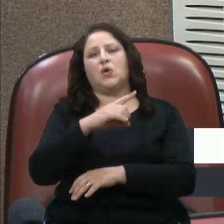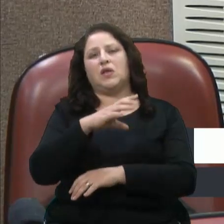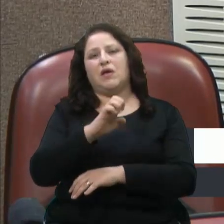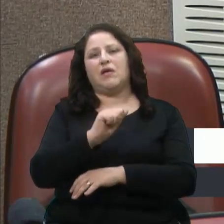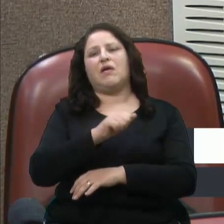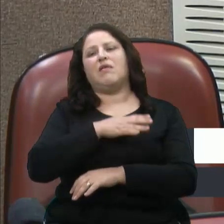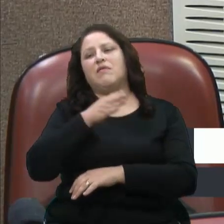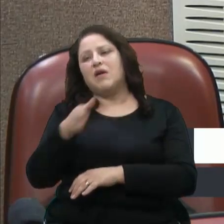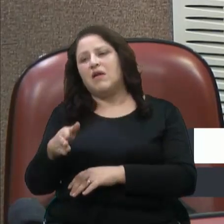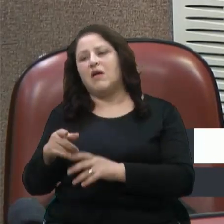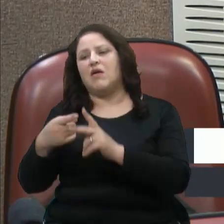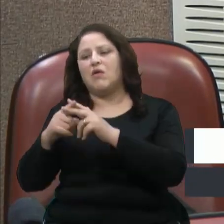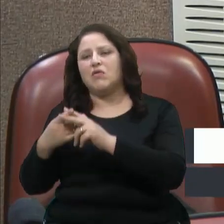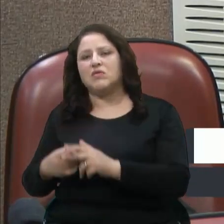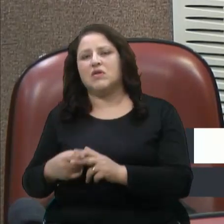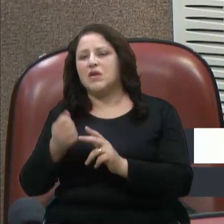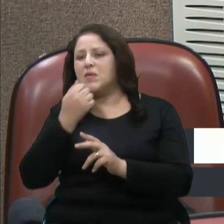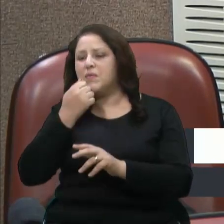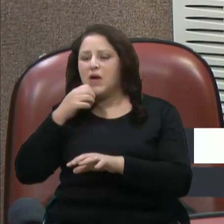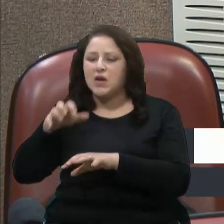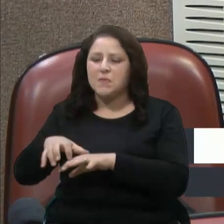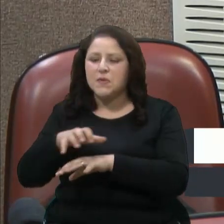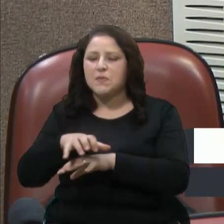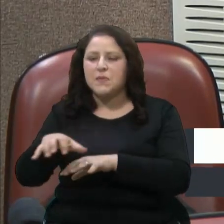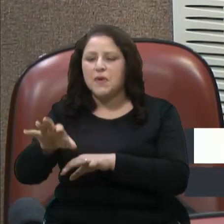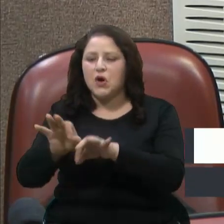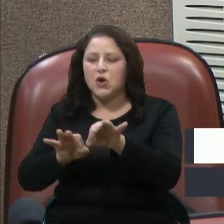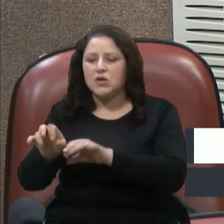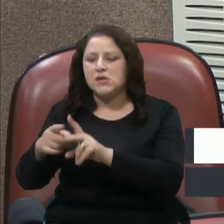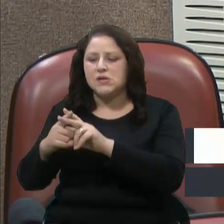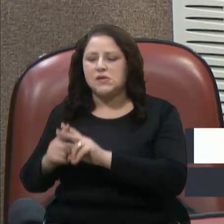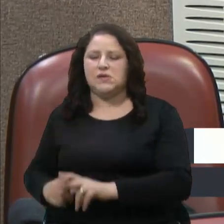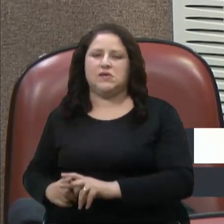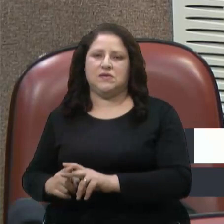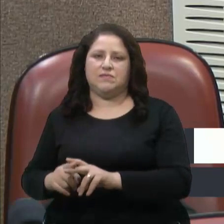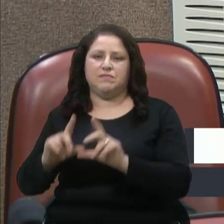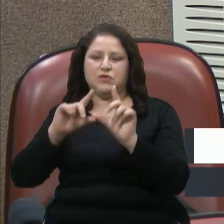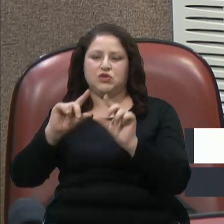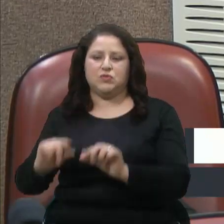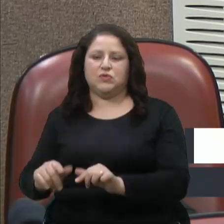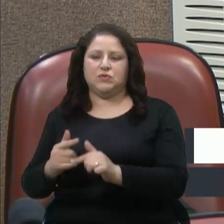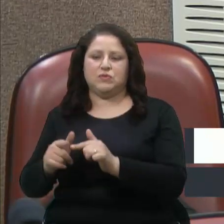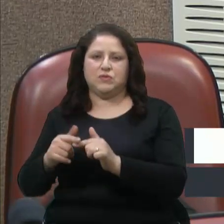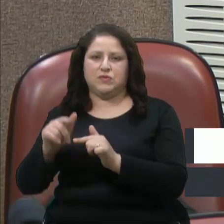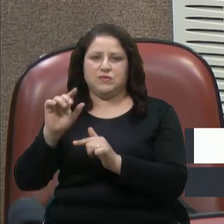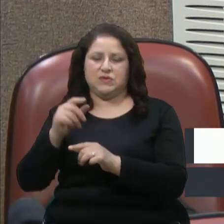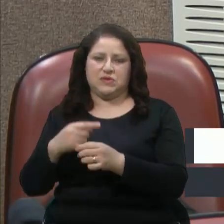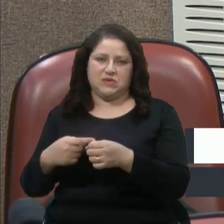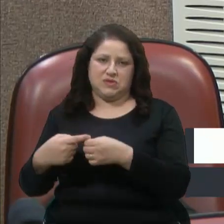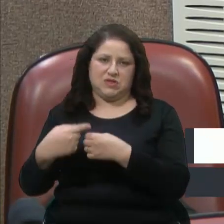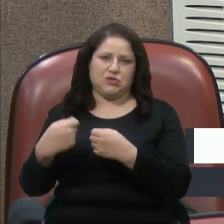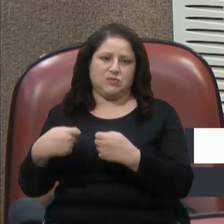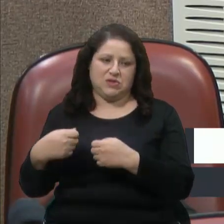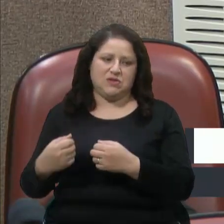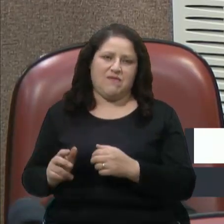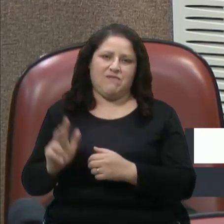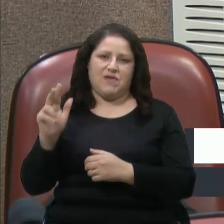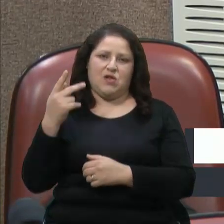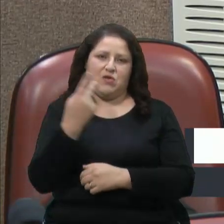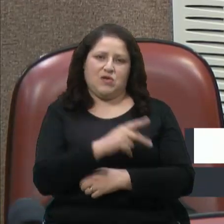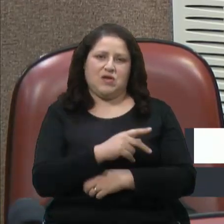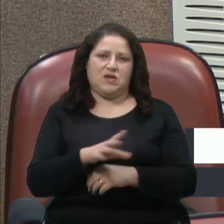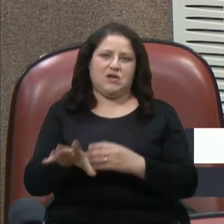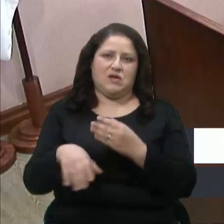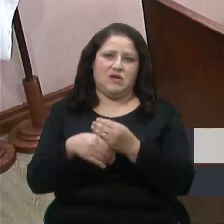esses trabalhos, minimizar os Boa problemas parte, da vereador. cidade, porque a Codeca, de fato, tem que ter sim a sua valorização. Seu Boa aparte, parte, vereador vereador.